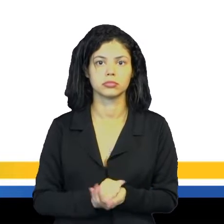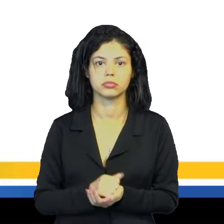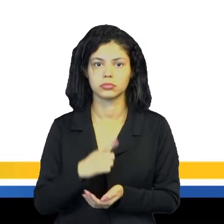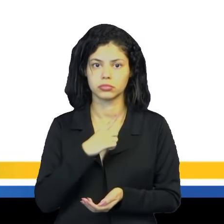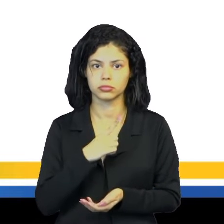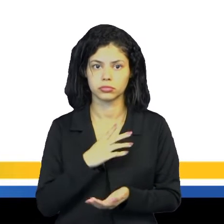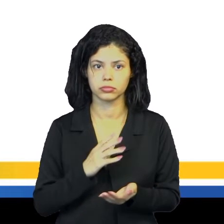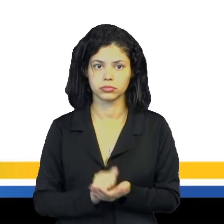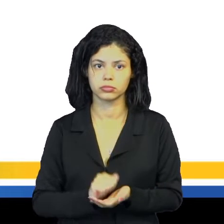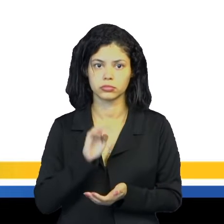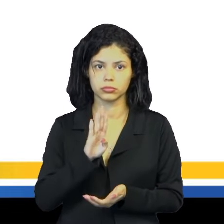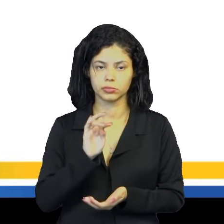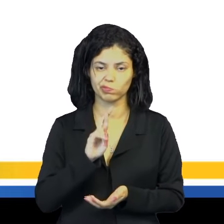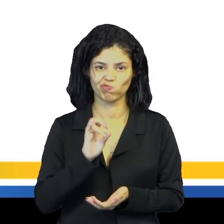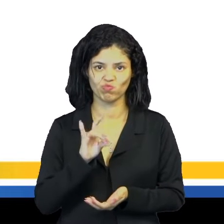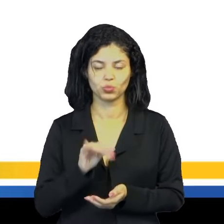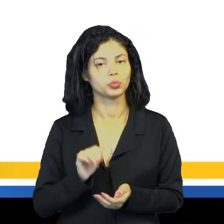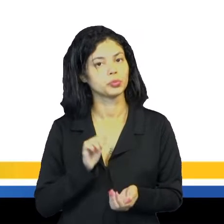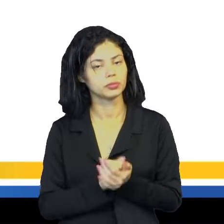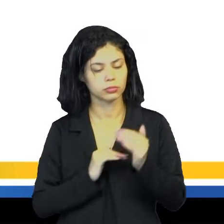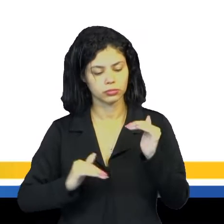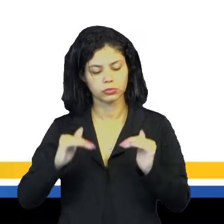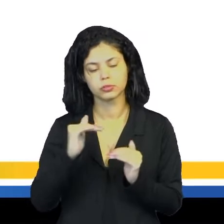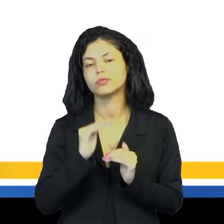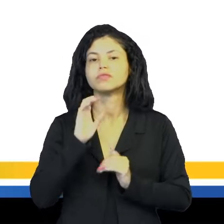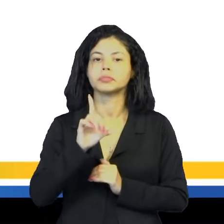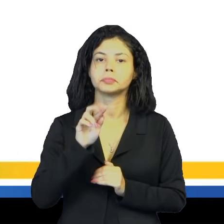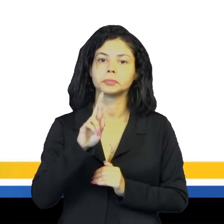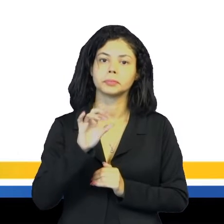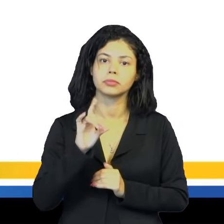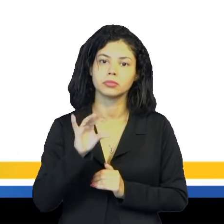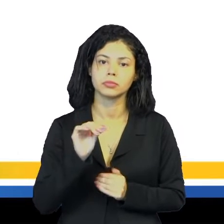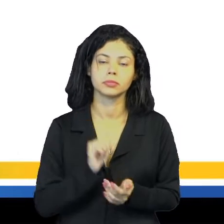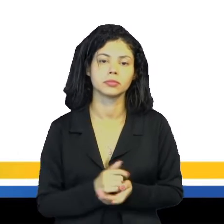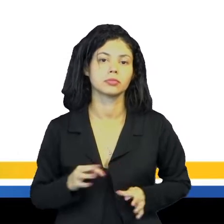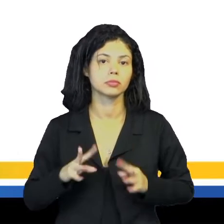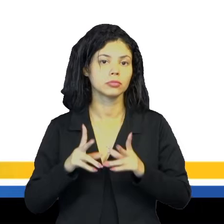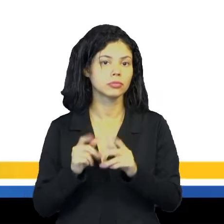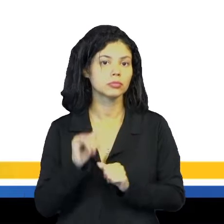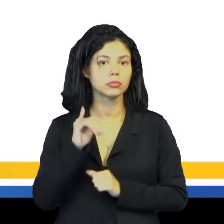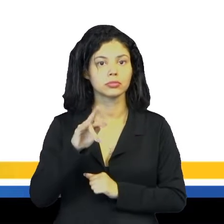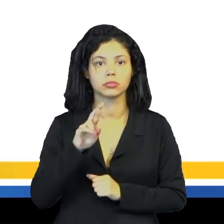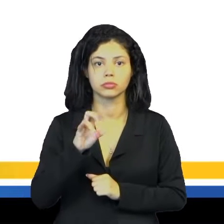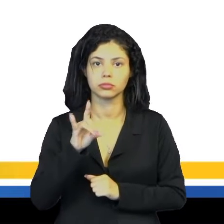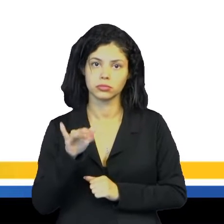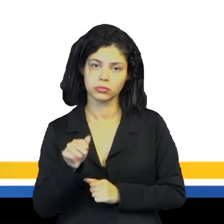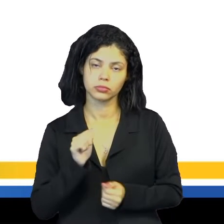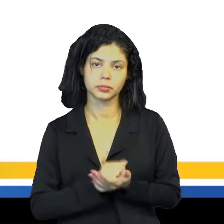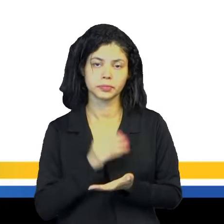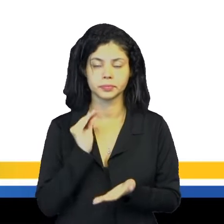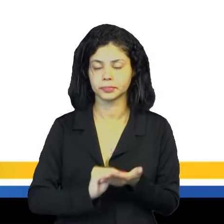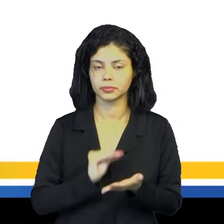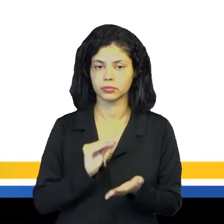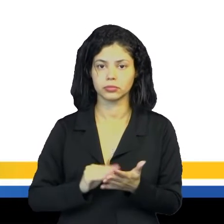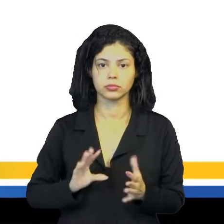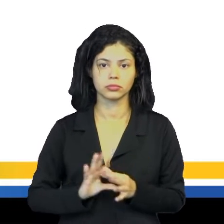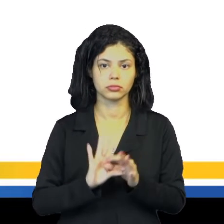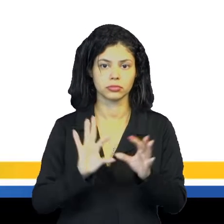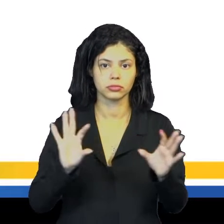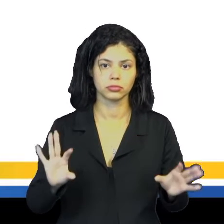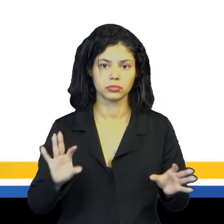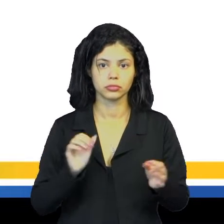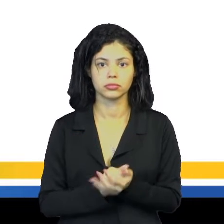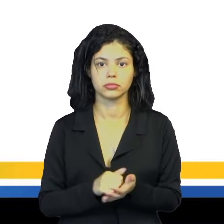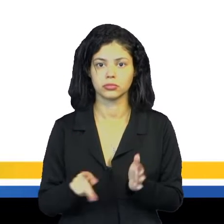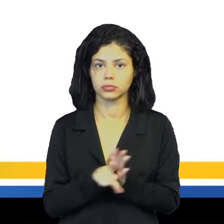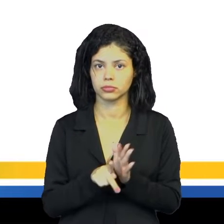ao absolutismo, aos privilégios da nobreza, do clero, principalmente à intolerância religiosa e à falta de liberdade que